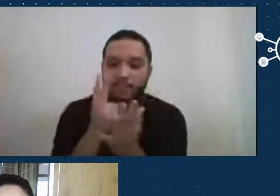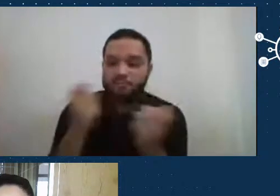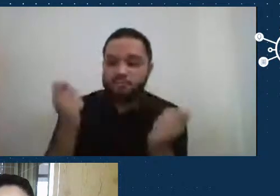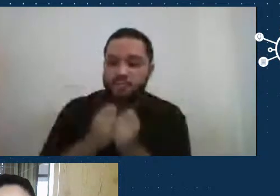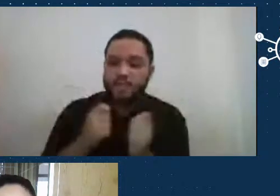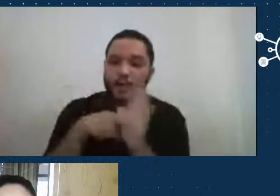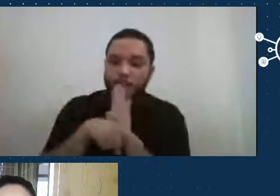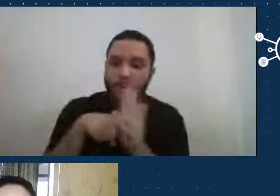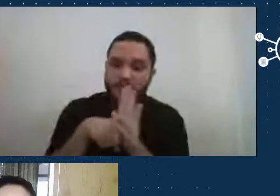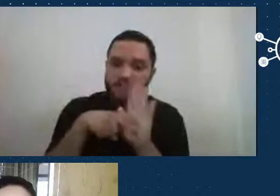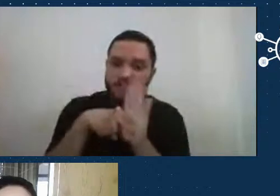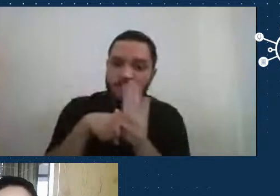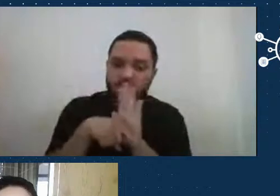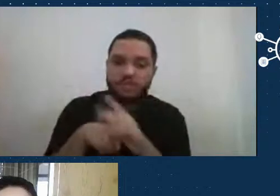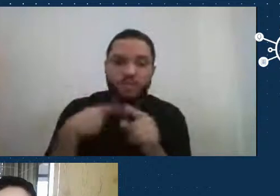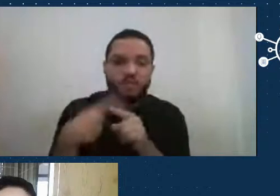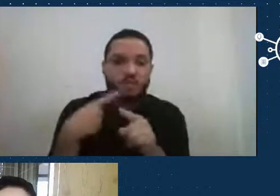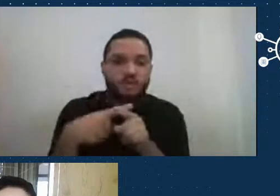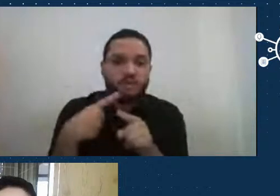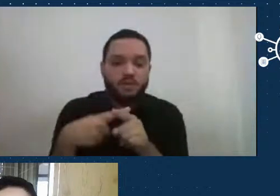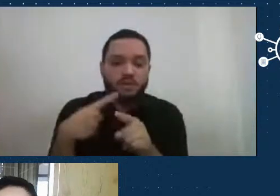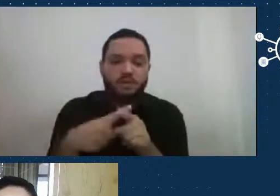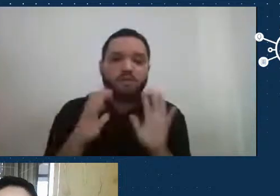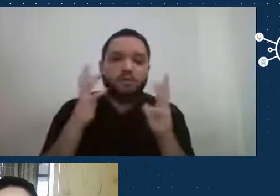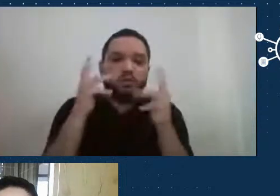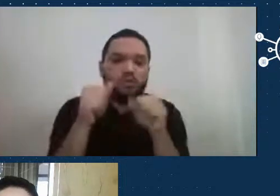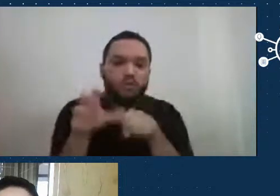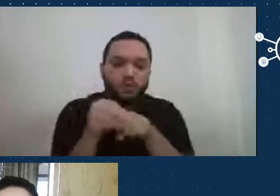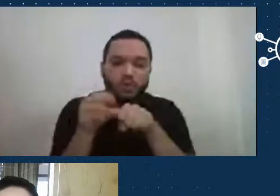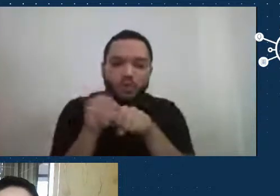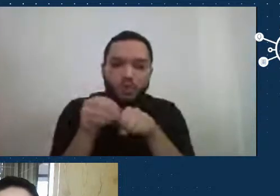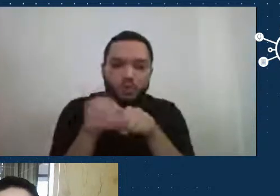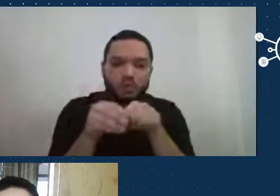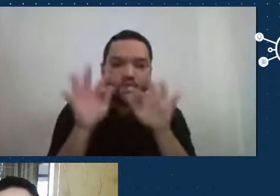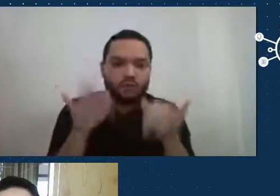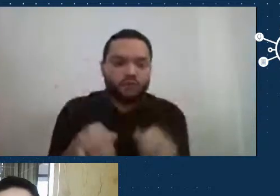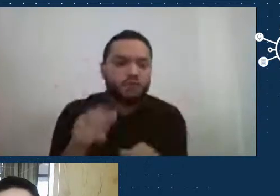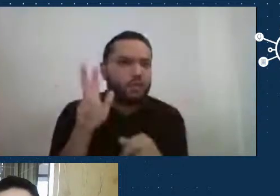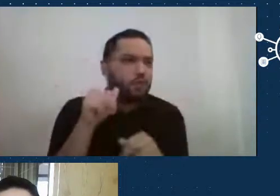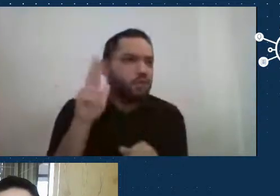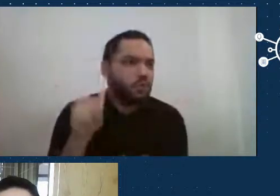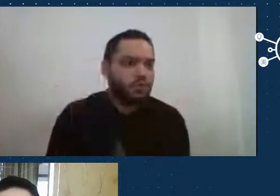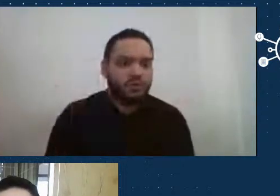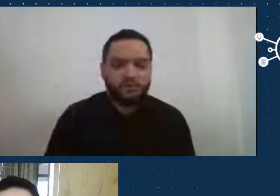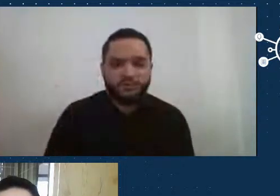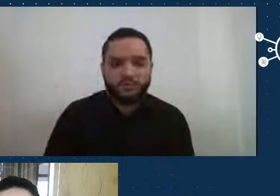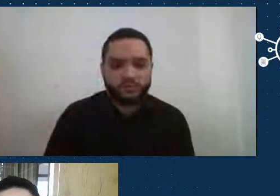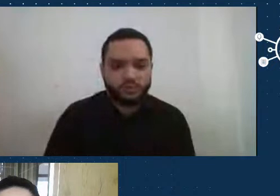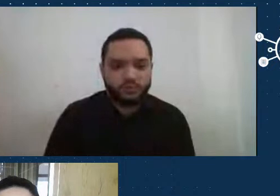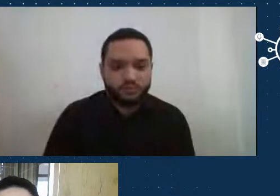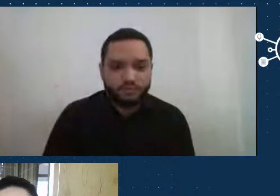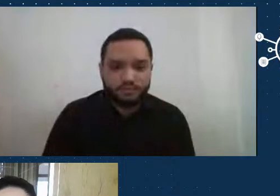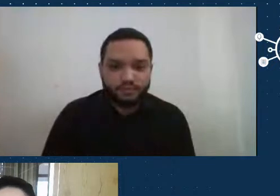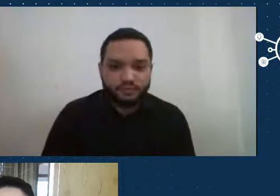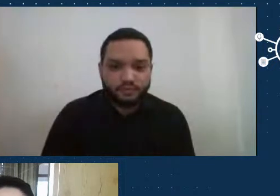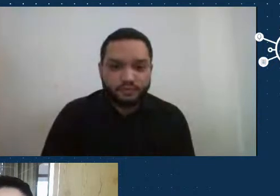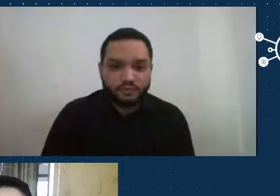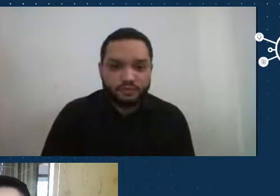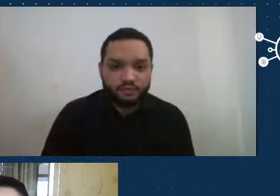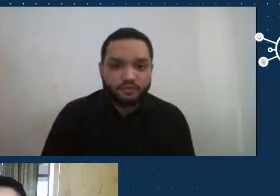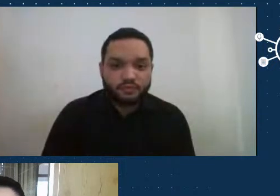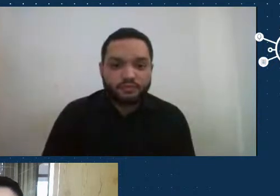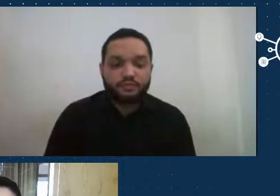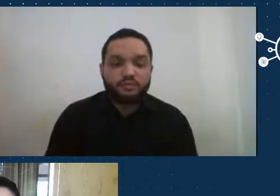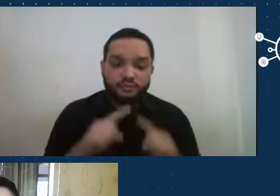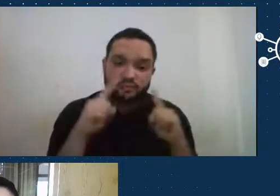nesse sentido, porque ainda não se esgotou todo o conhecimento e jamais vai se esgotar, porque não tem como se esgotar, né? Mas pelo menos